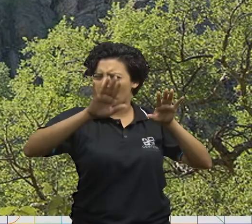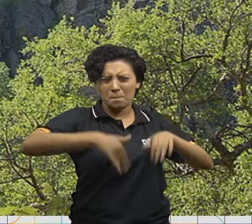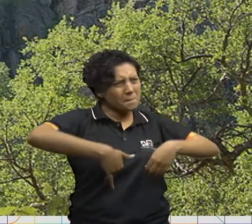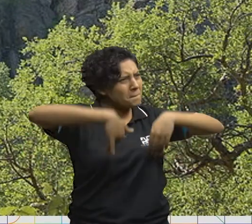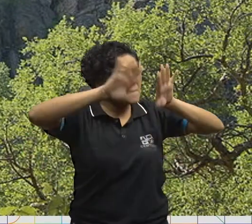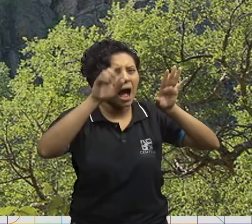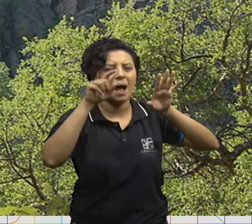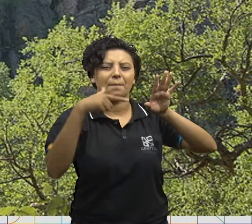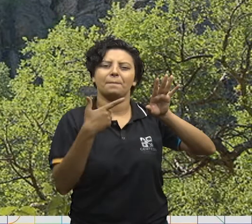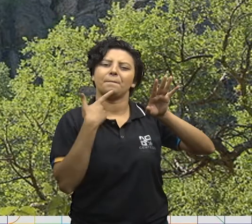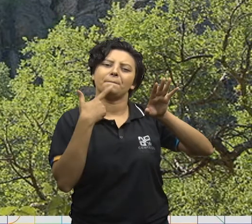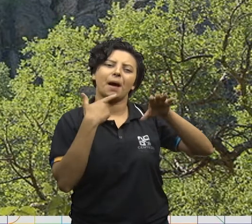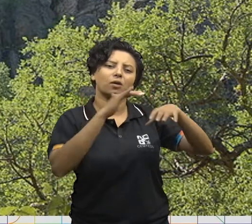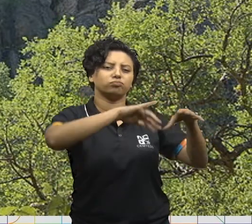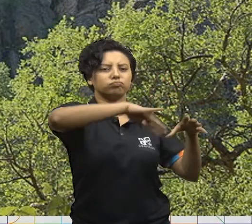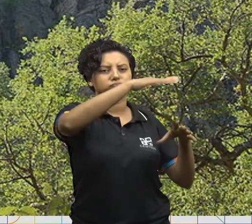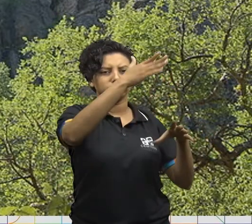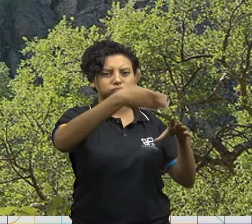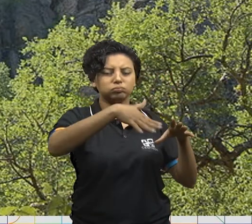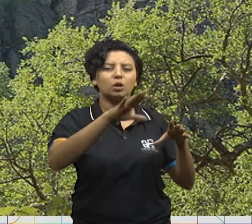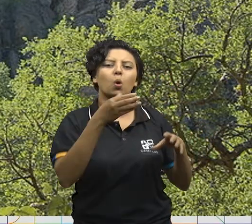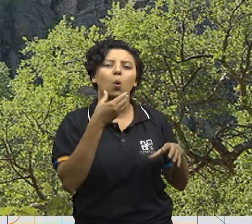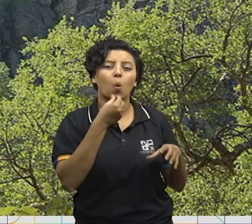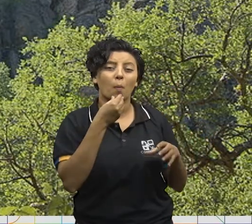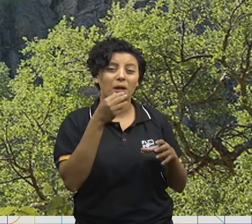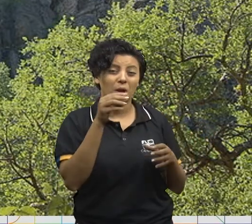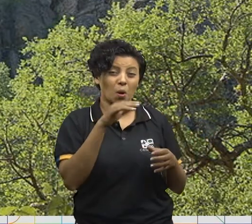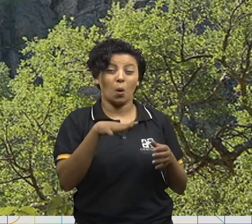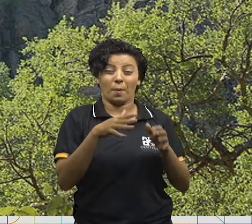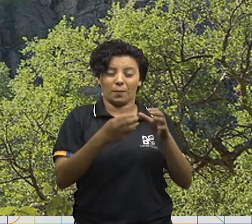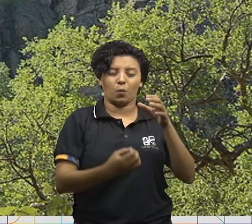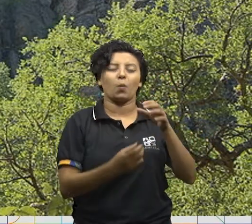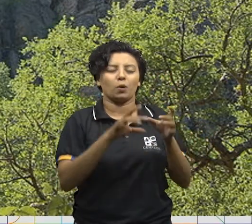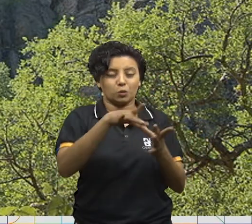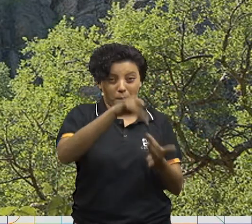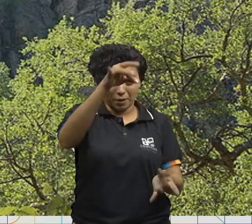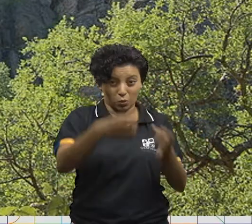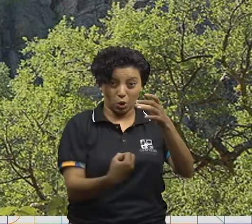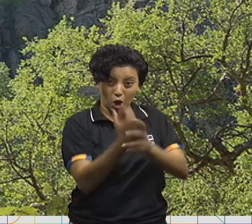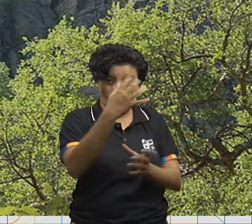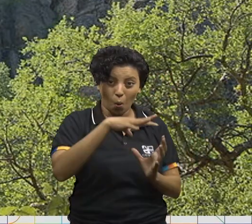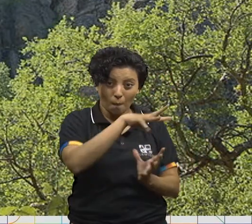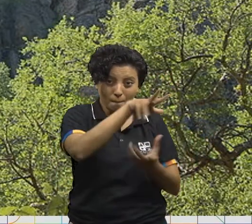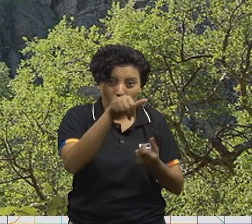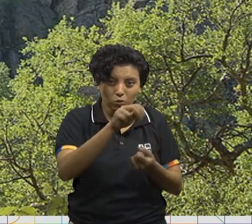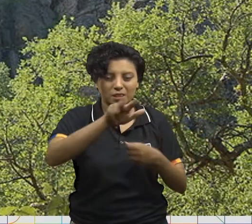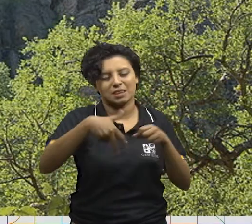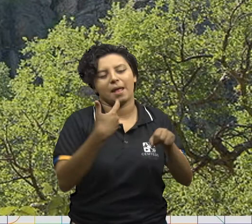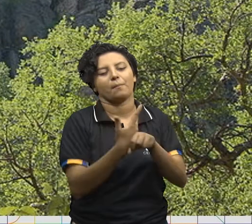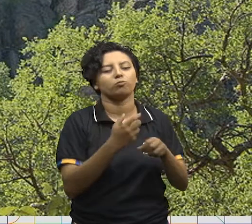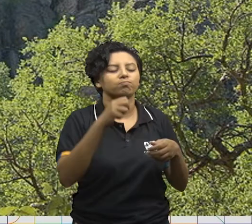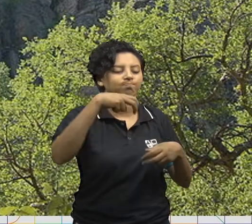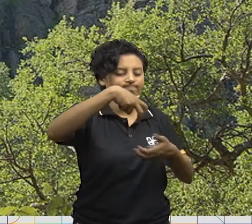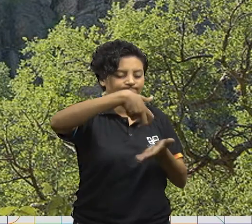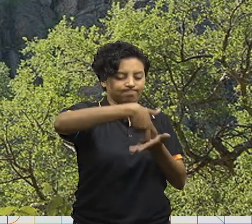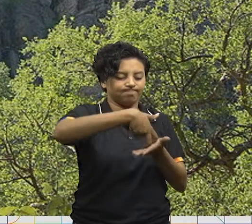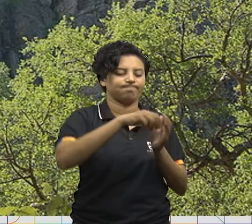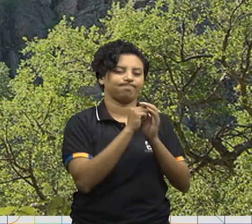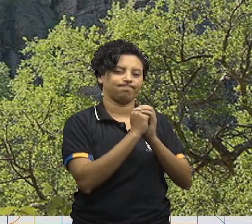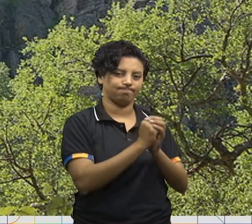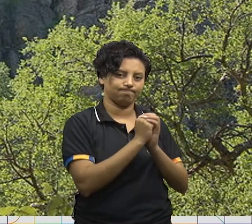local, o primeiro espírito se ajoelhou e rezou, após ter criado o mundo. Para esses povos,